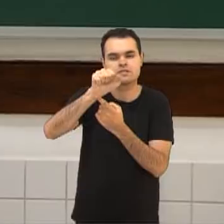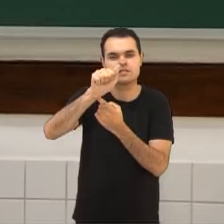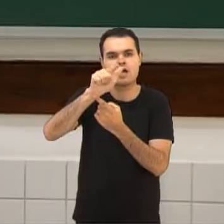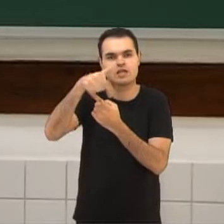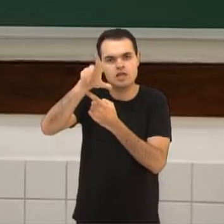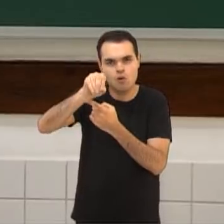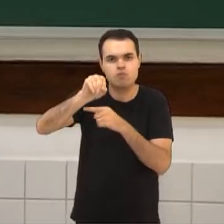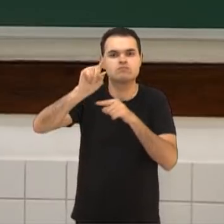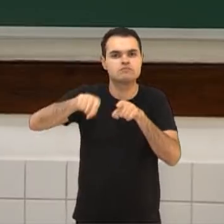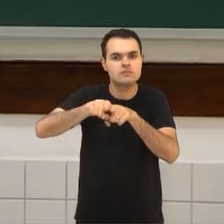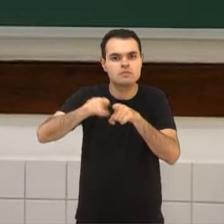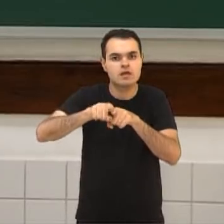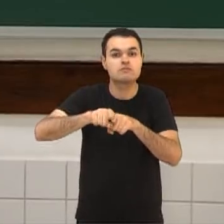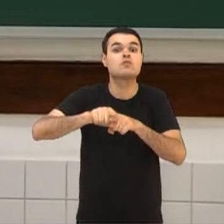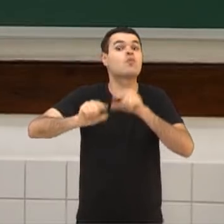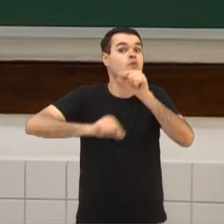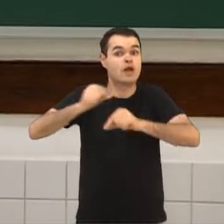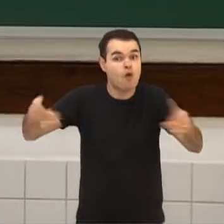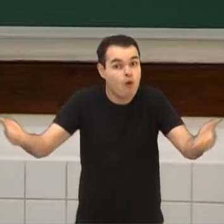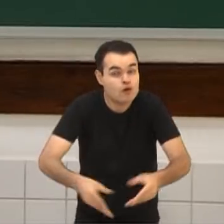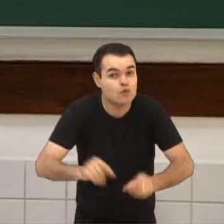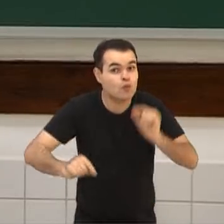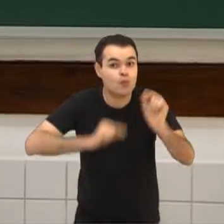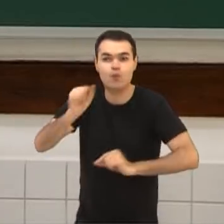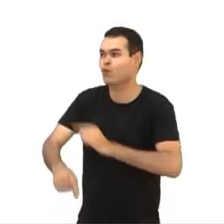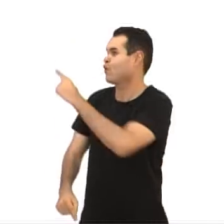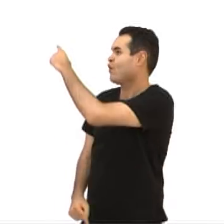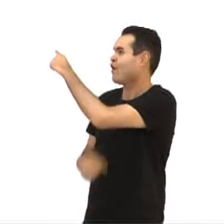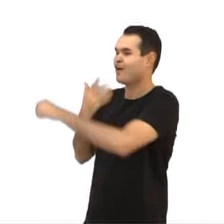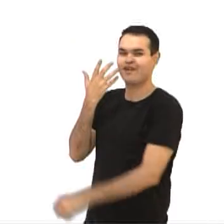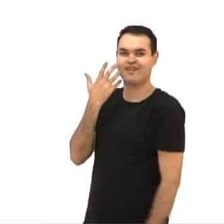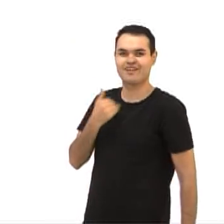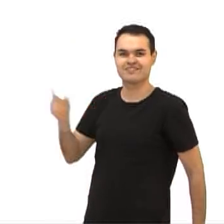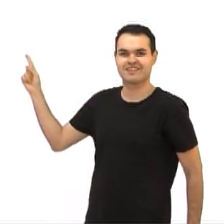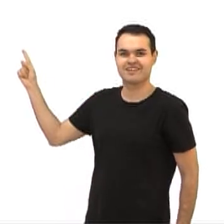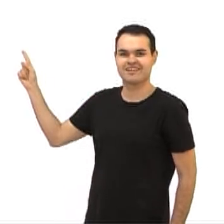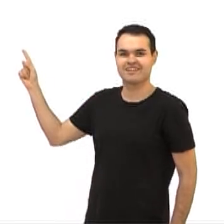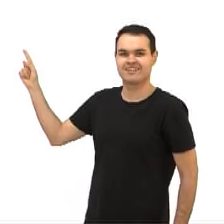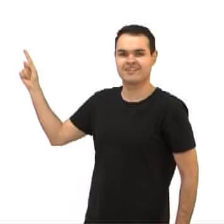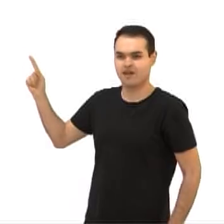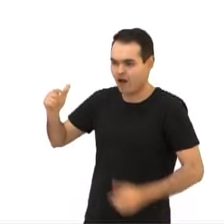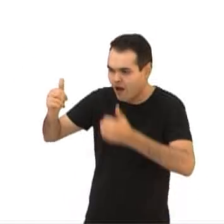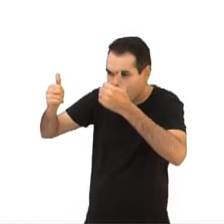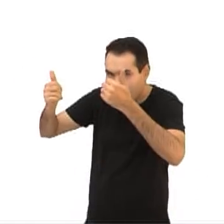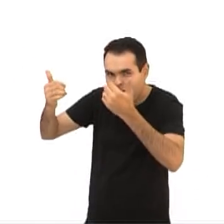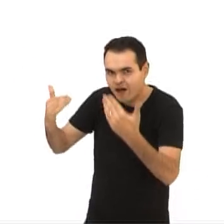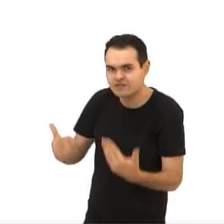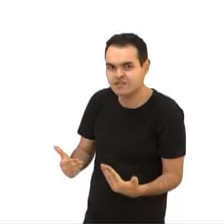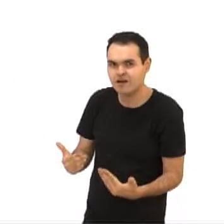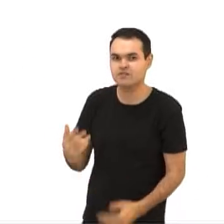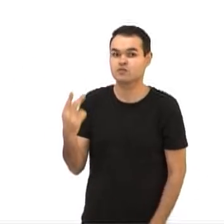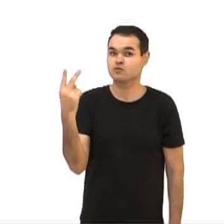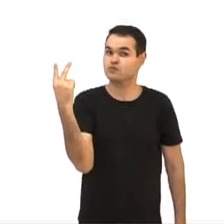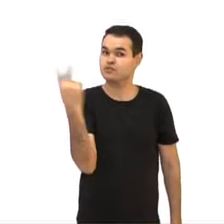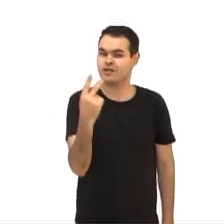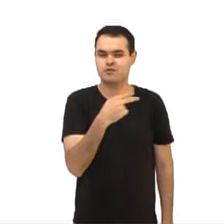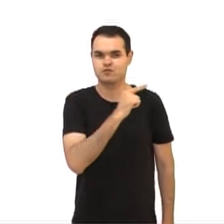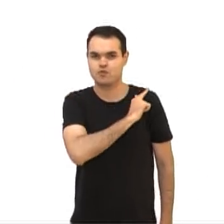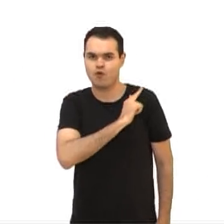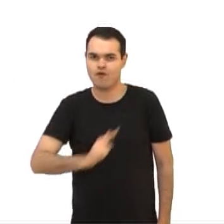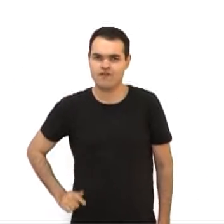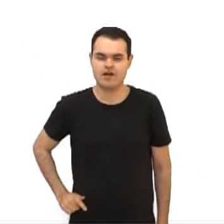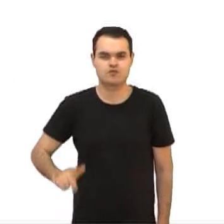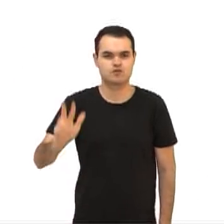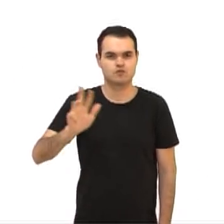E para a aula de hoje, o que teremos? Olha aqui, criança. Vamos analisar o segundo governo Lula